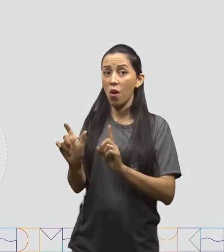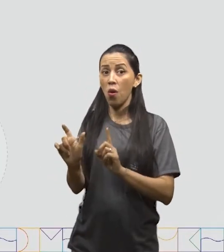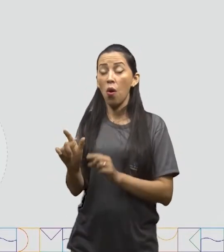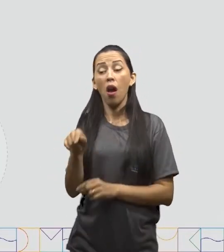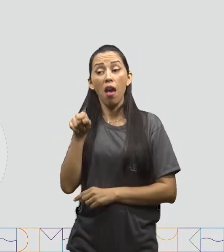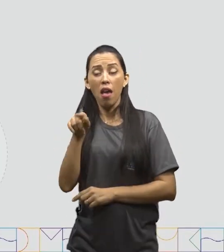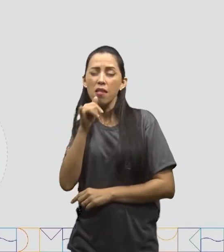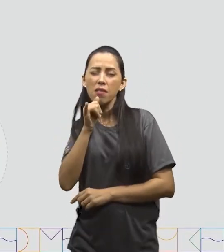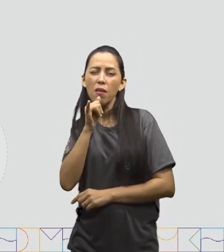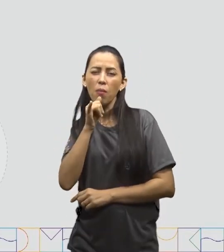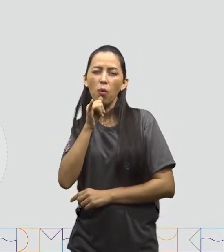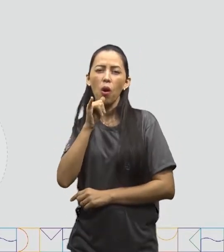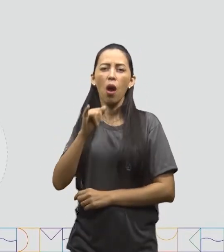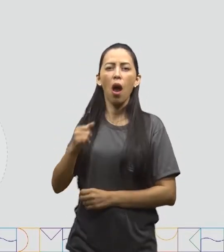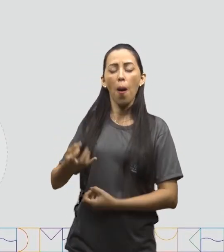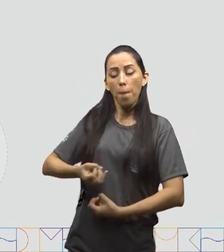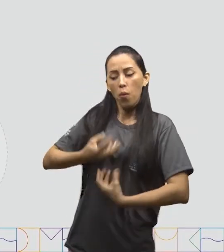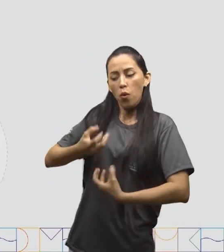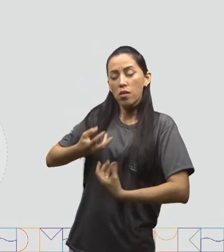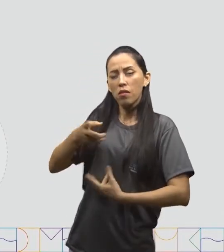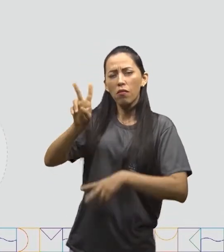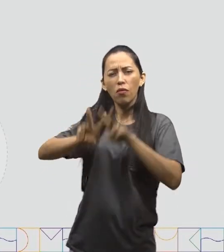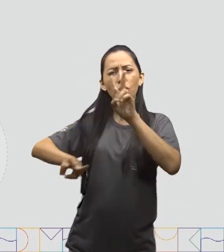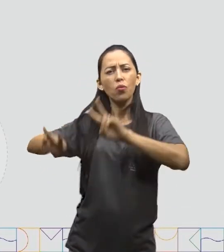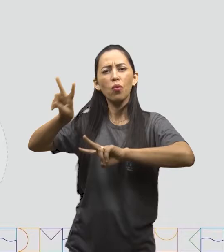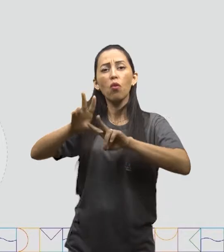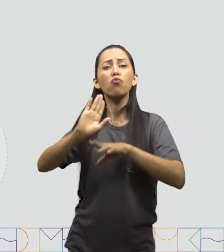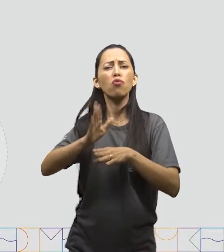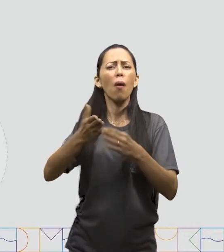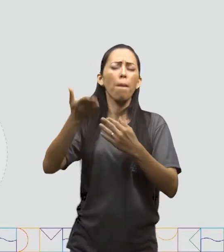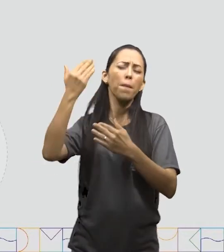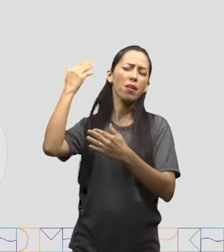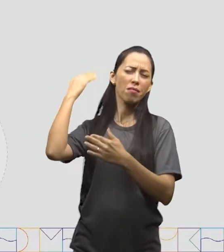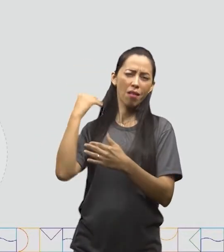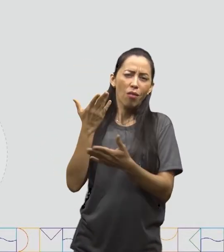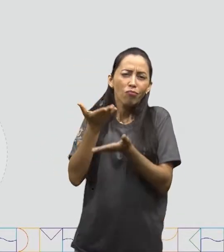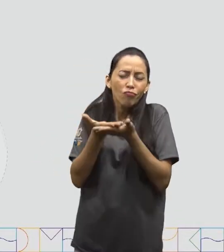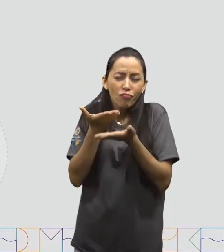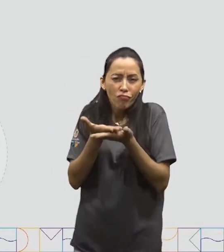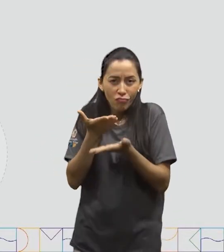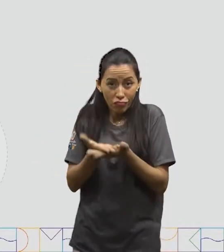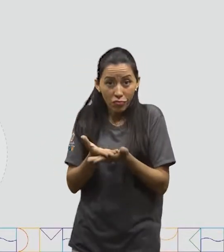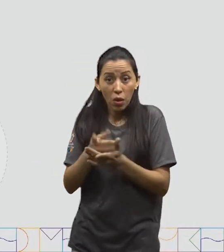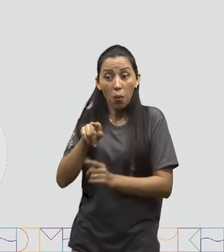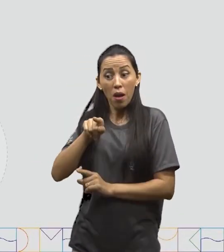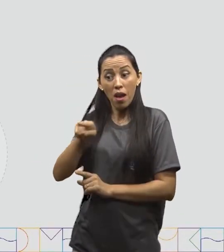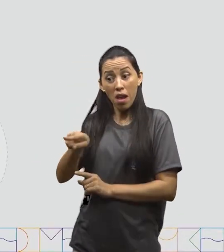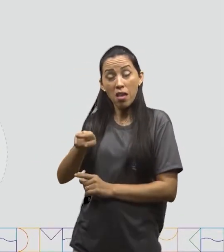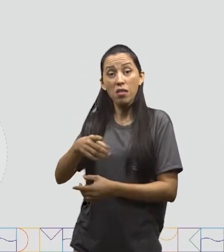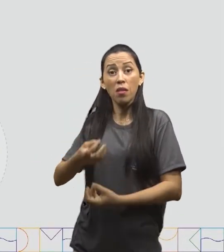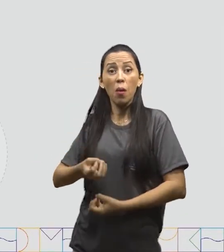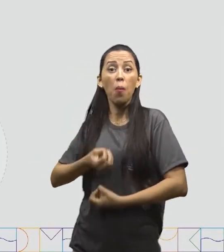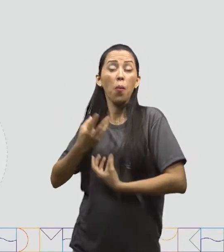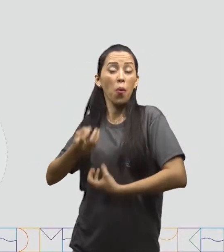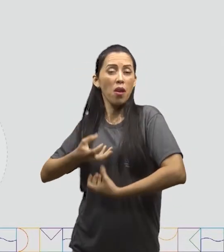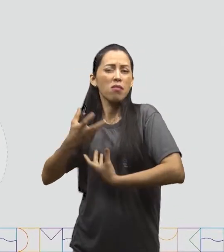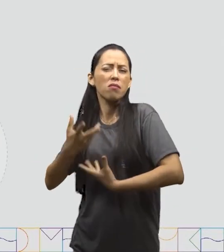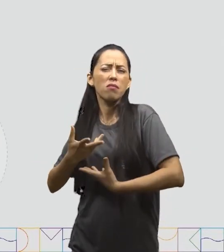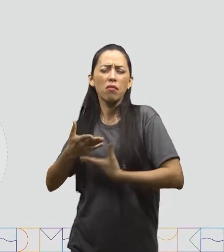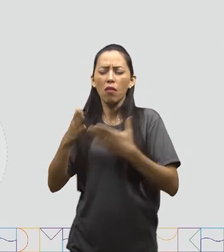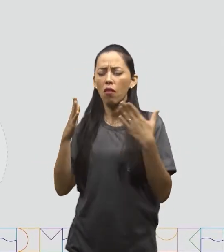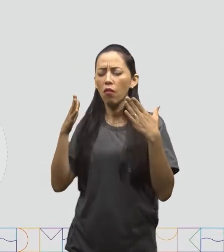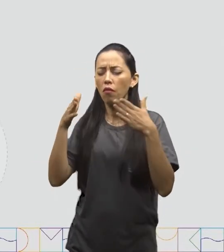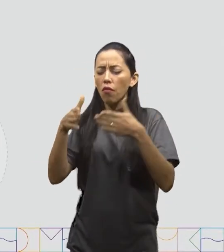poesia é a poesia visual, que vimos em aulas anteriores. Esse tipo de poesia usa imagens